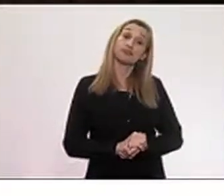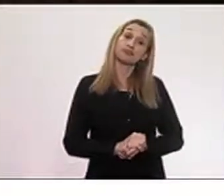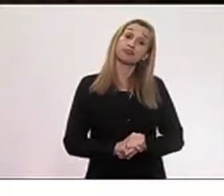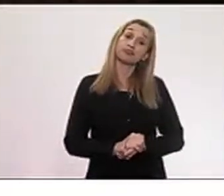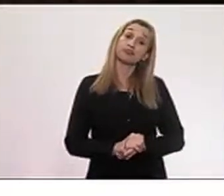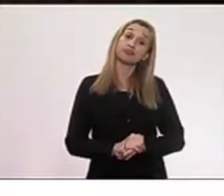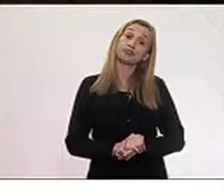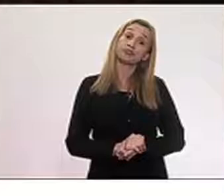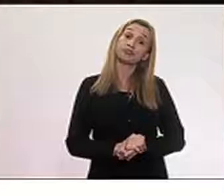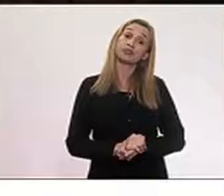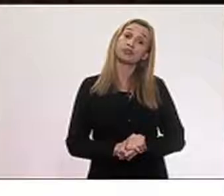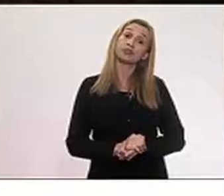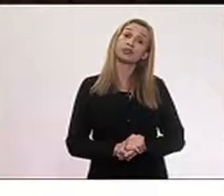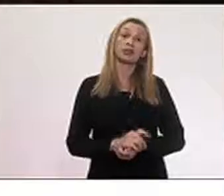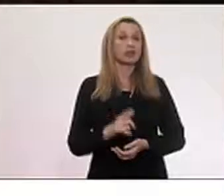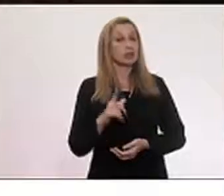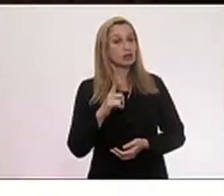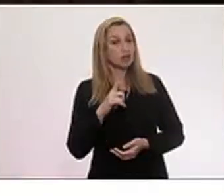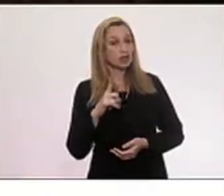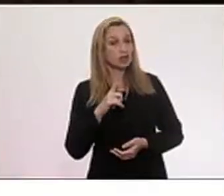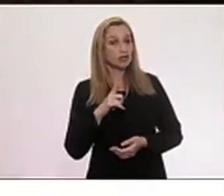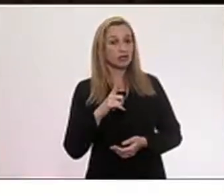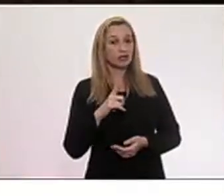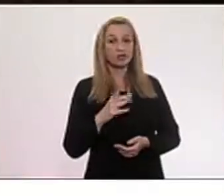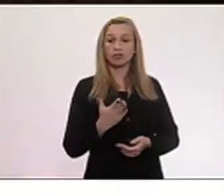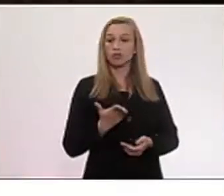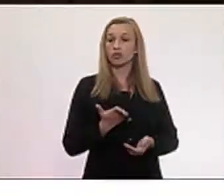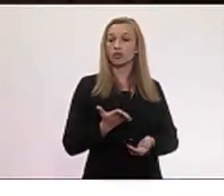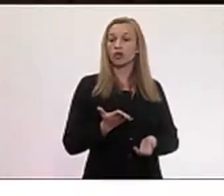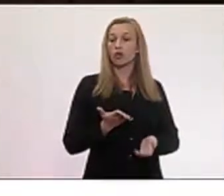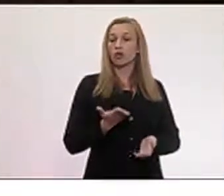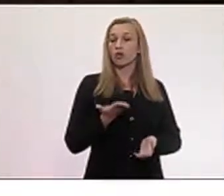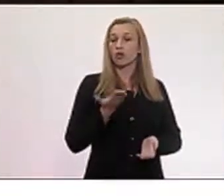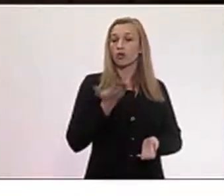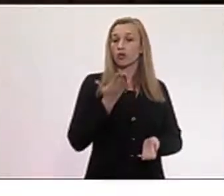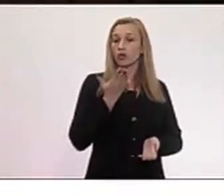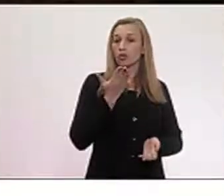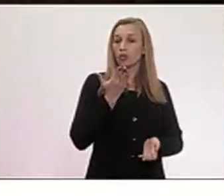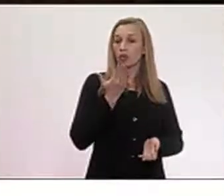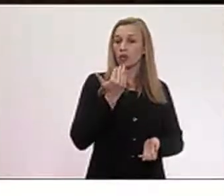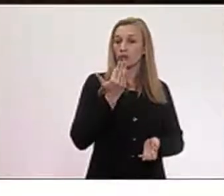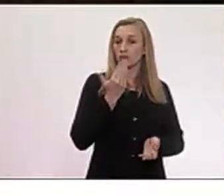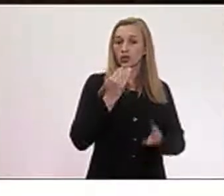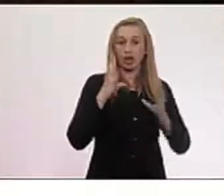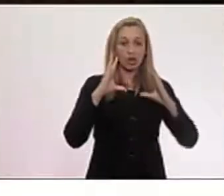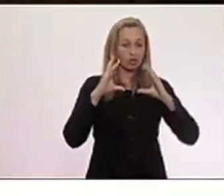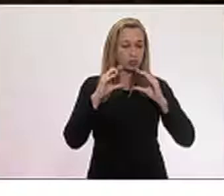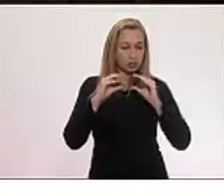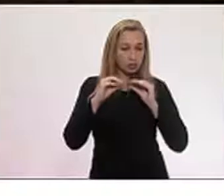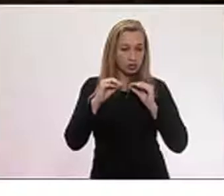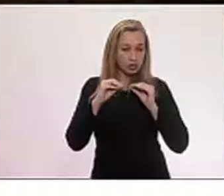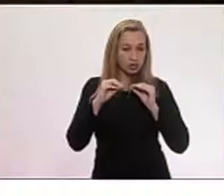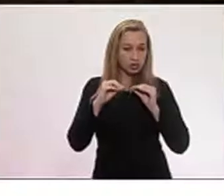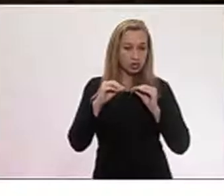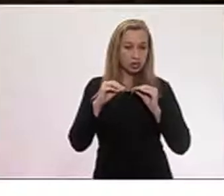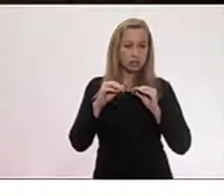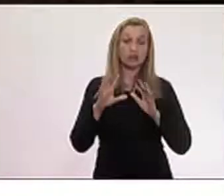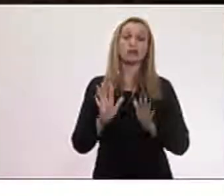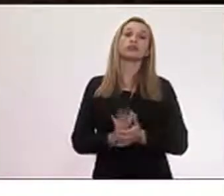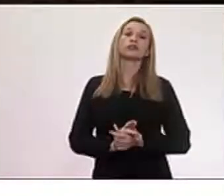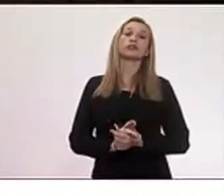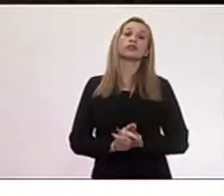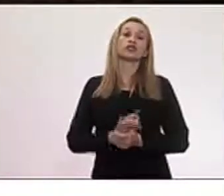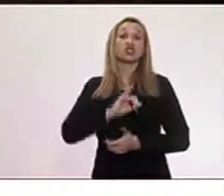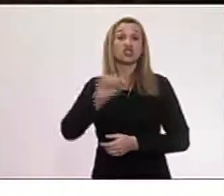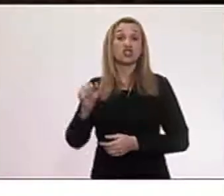Concomitantemente, houve um jantar no Jardim Botânico, na casa do